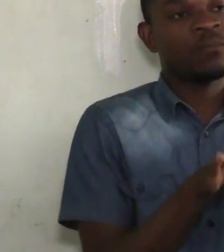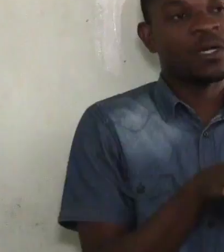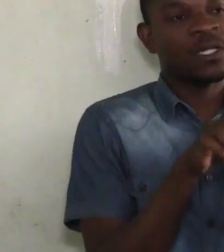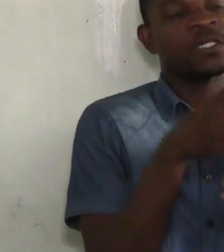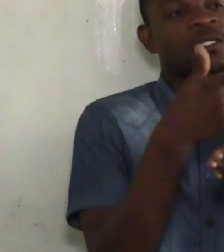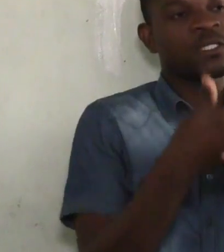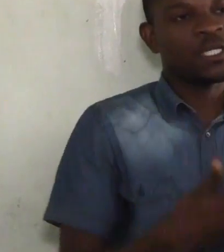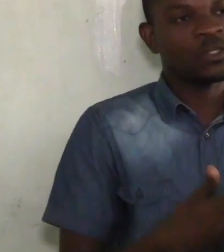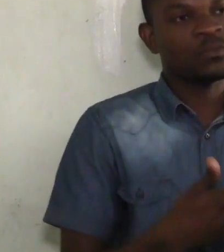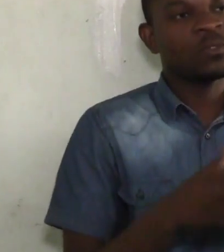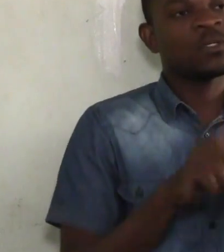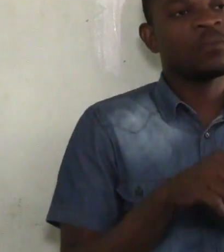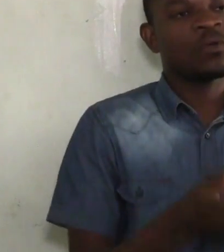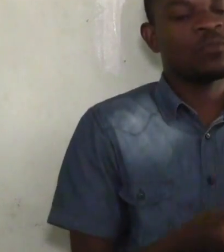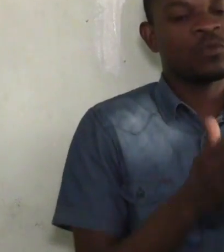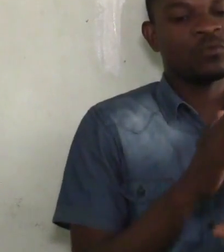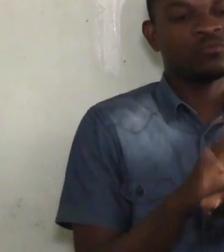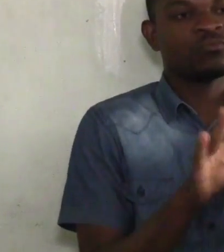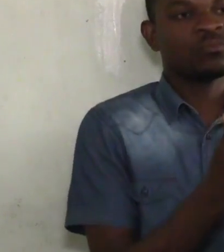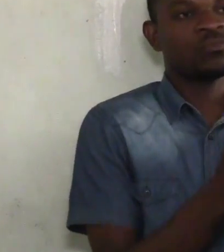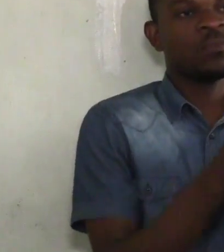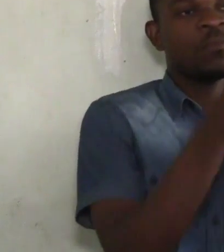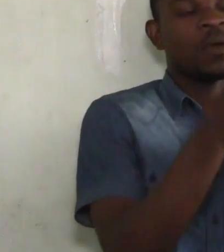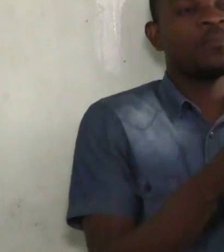e divide os próprios textos por cada ator.